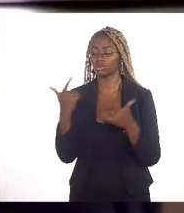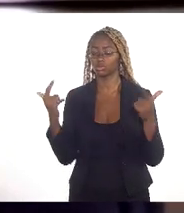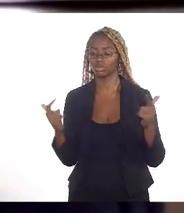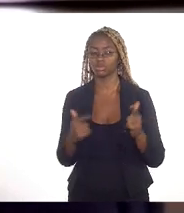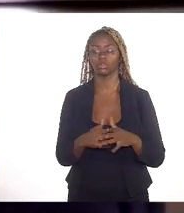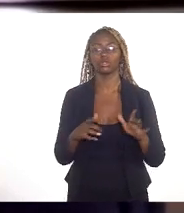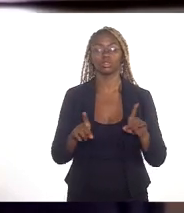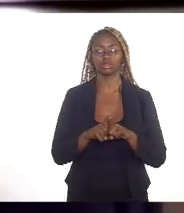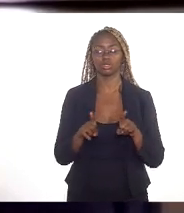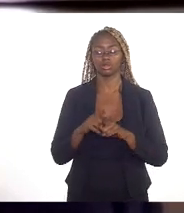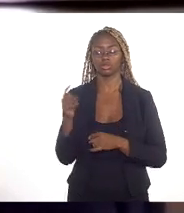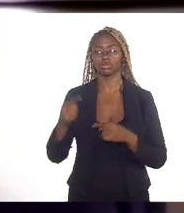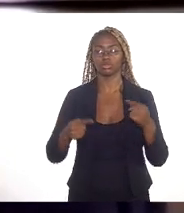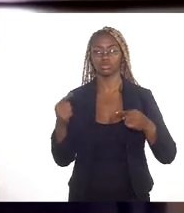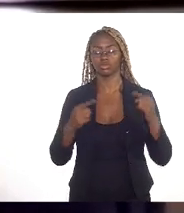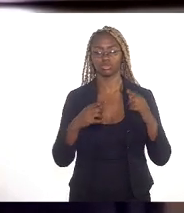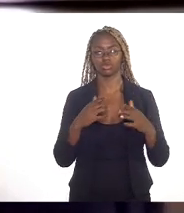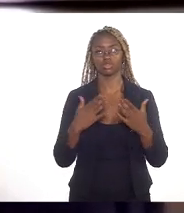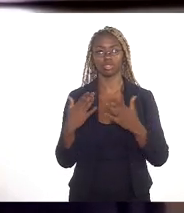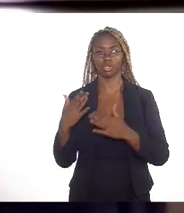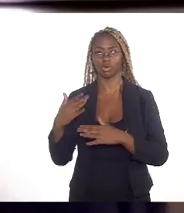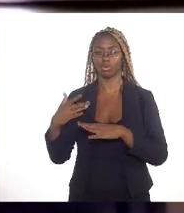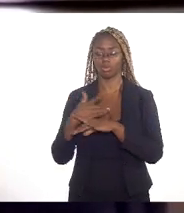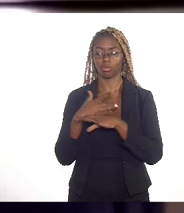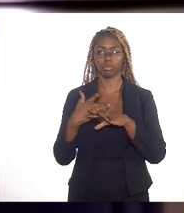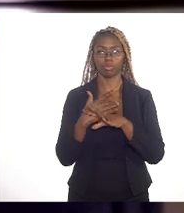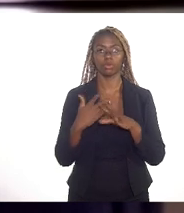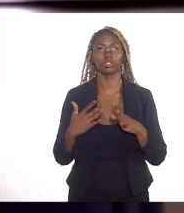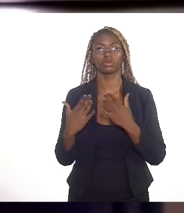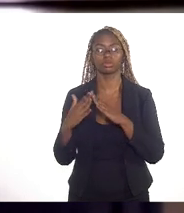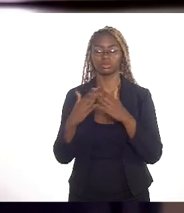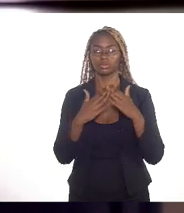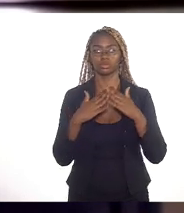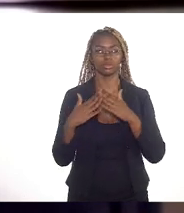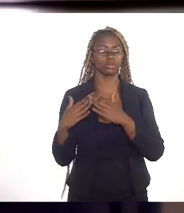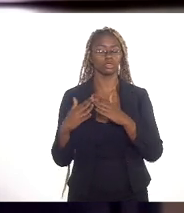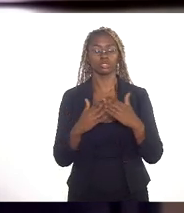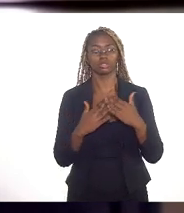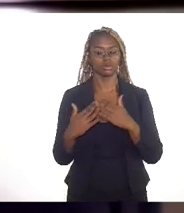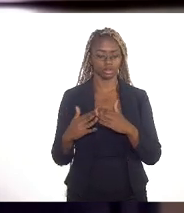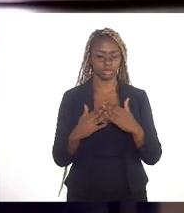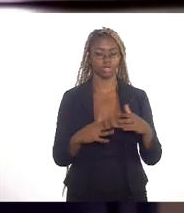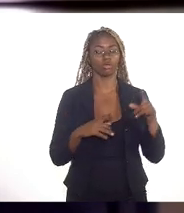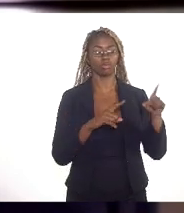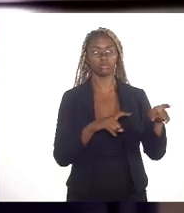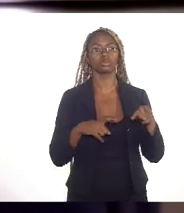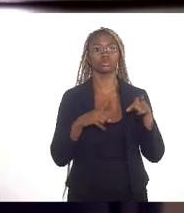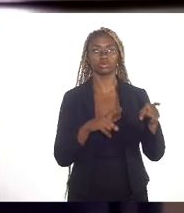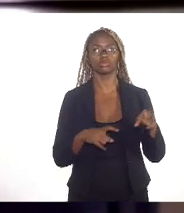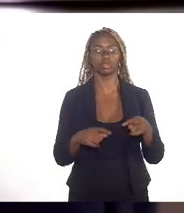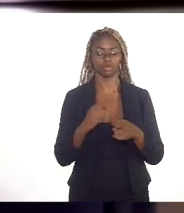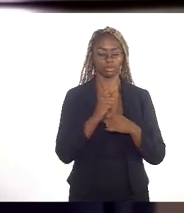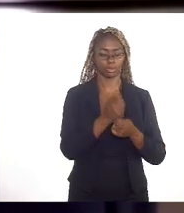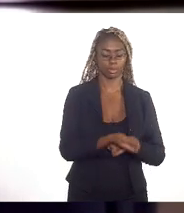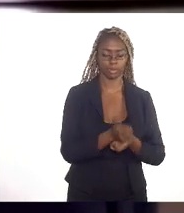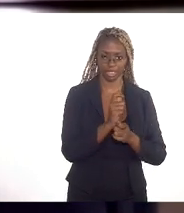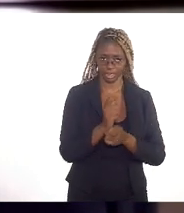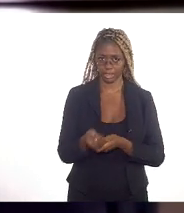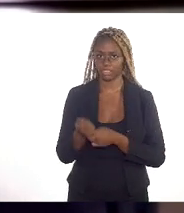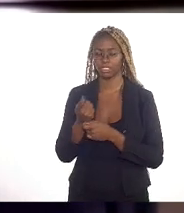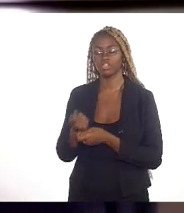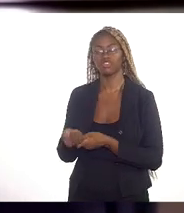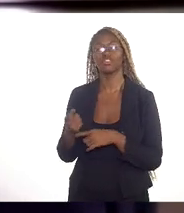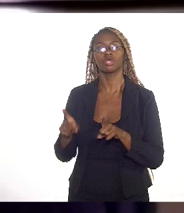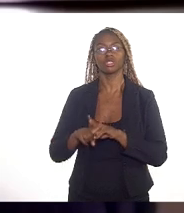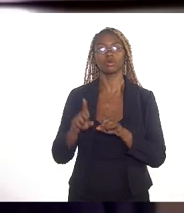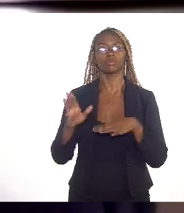de Política Urbana, Habitação e Assuntos Fundiários, de Agricultura, Pecuária, Política Rural, Agrária e Pesqueira, de Assuntos Municipais e